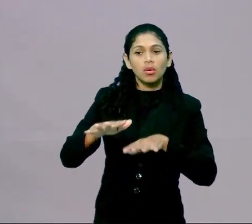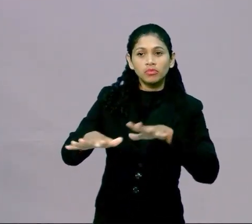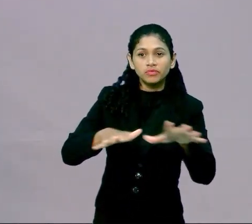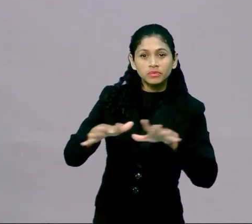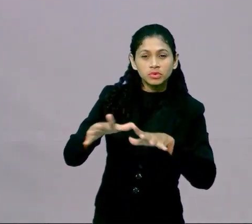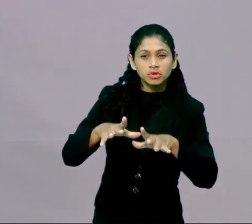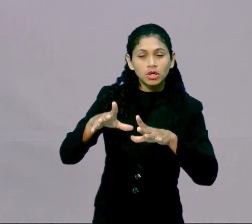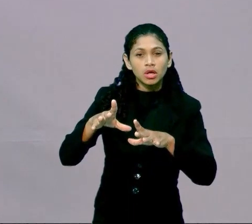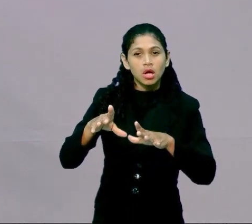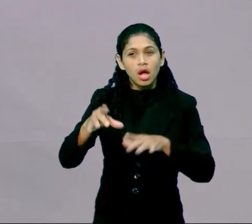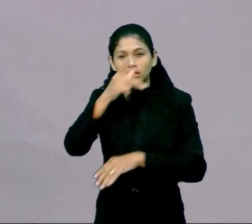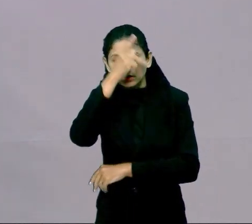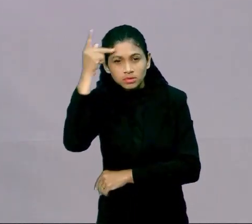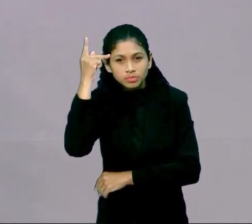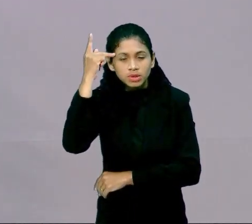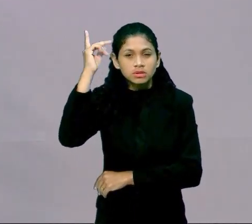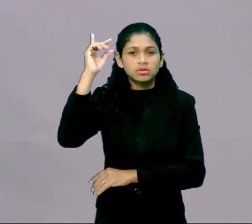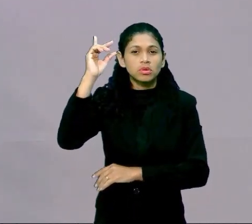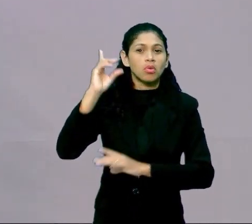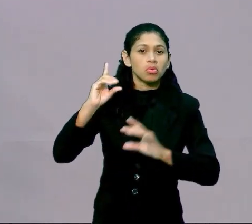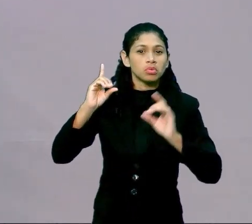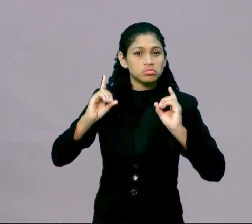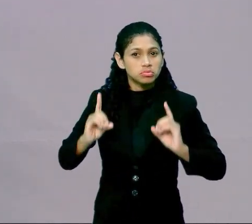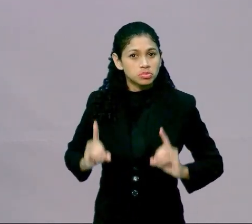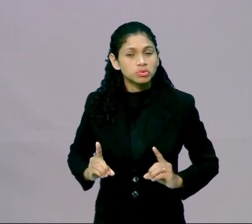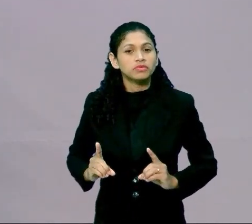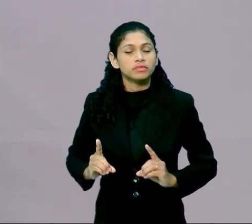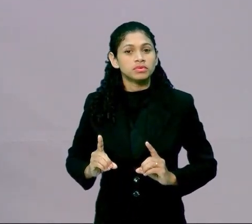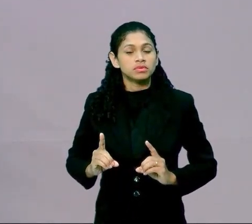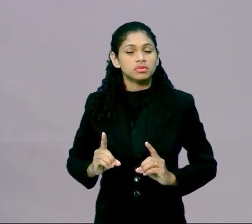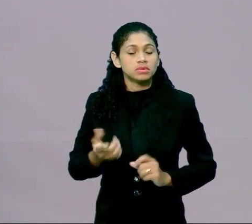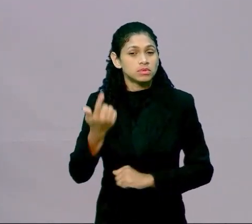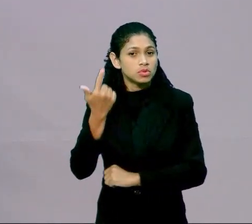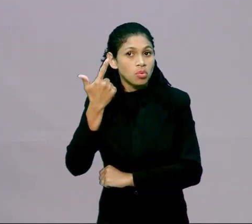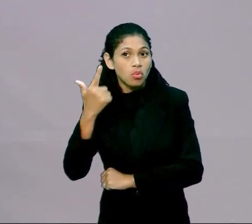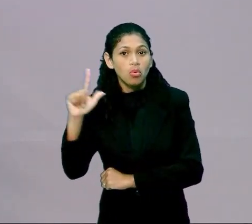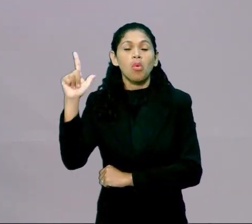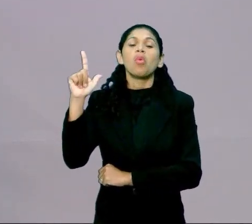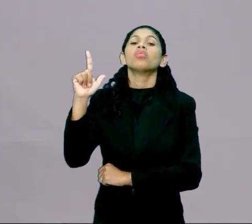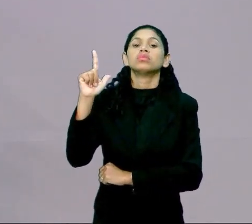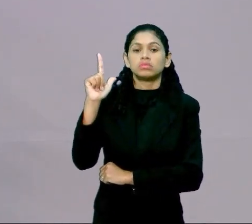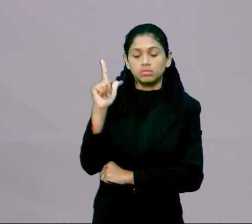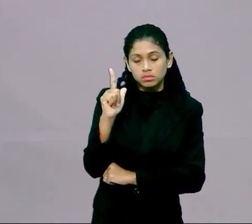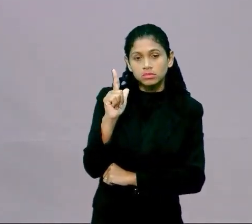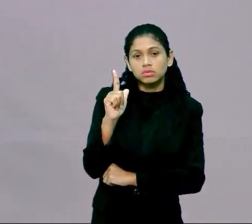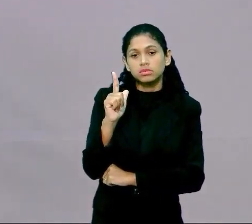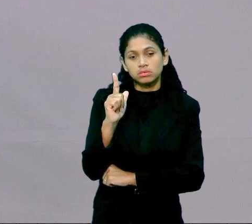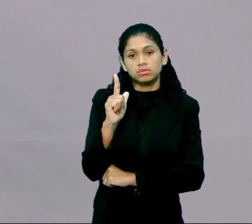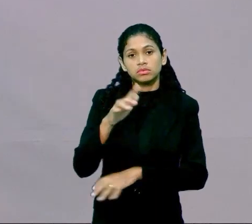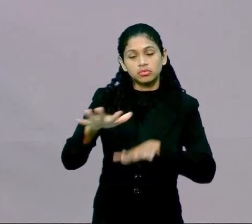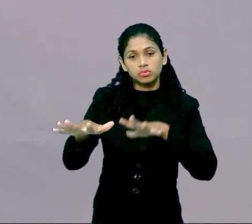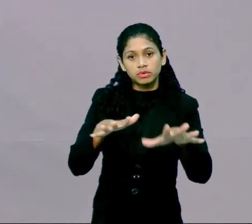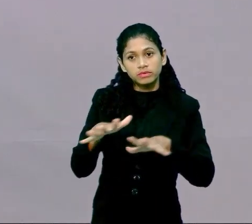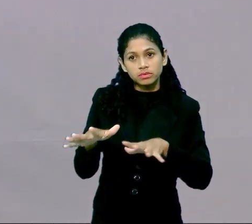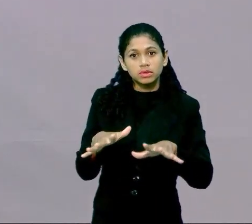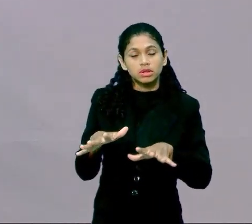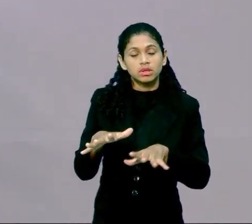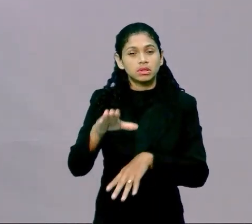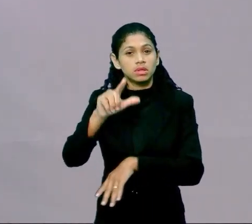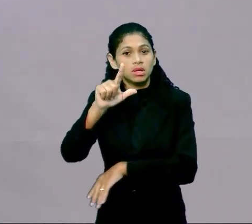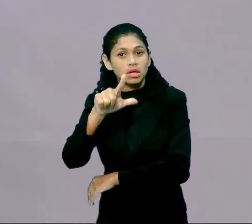deficiência, dentre outros movimentos sociais que eu poderia aqui mencionar, no sentido de cobrar do